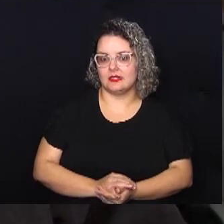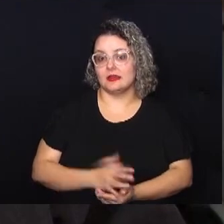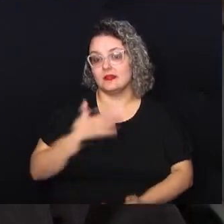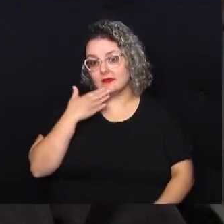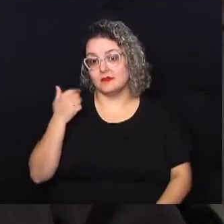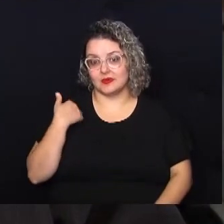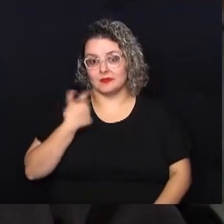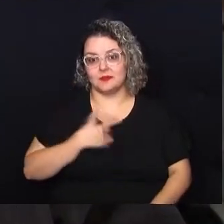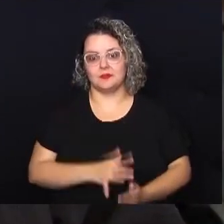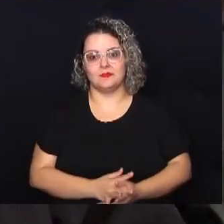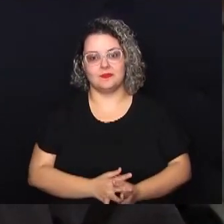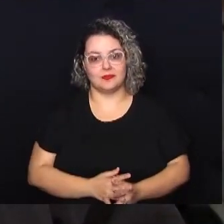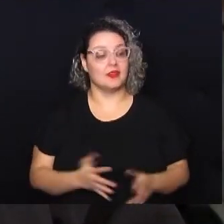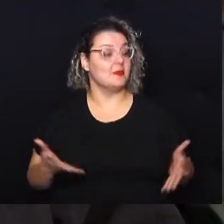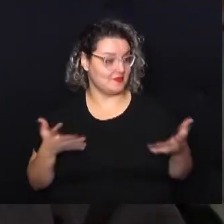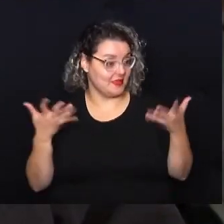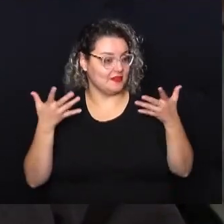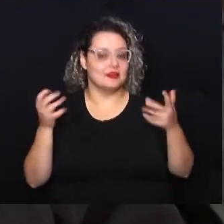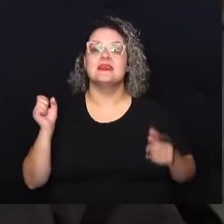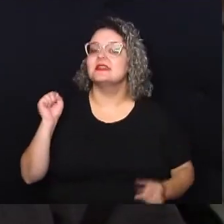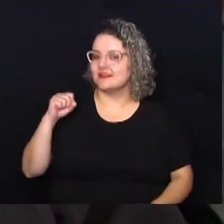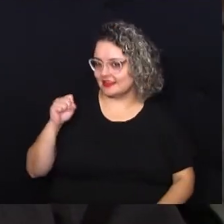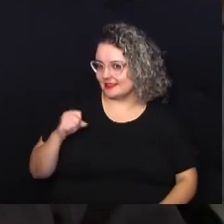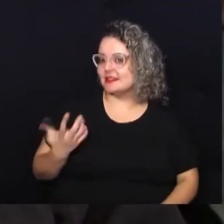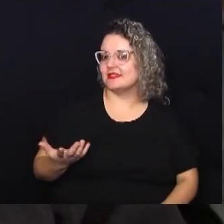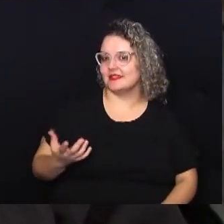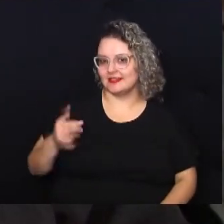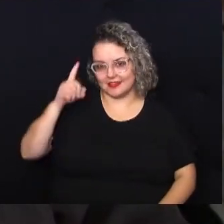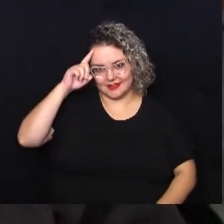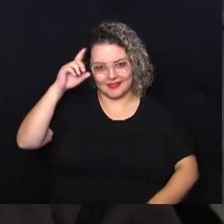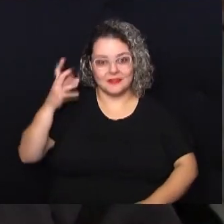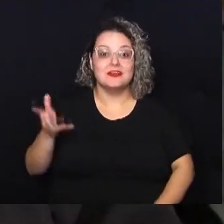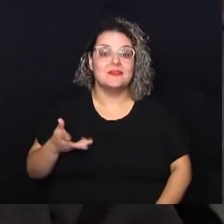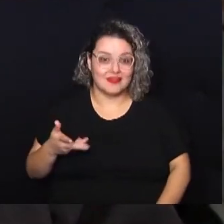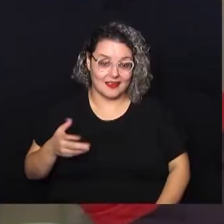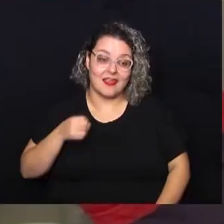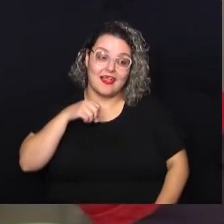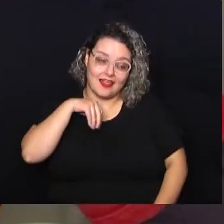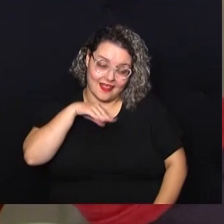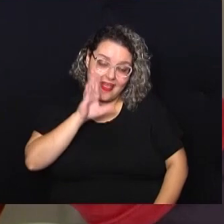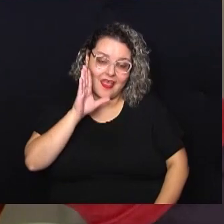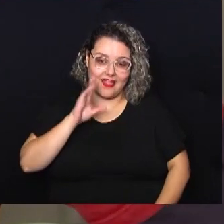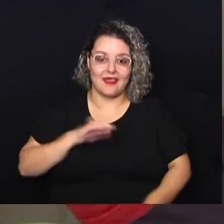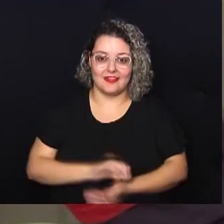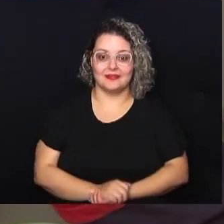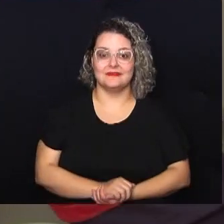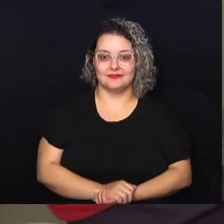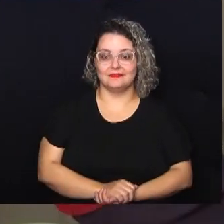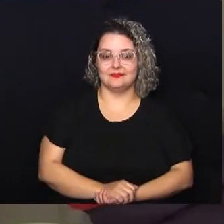gente. Mais animado, né? É. O dia passa mais rápido, inclusive.